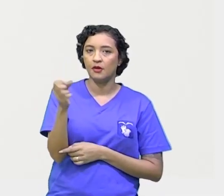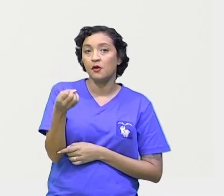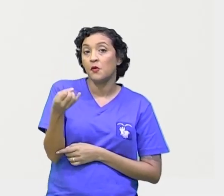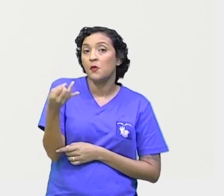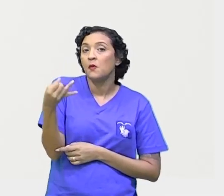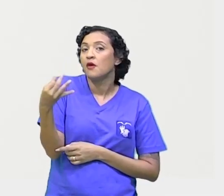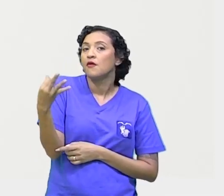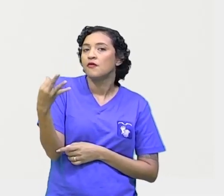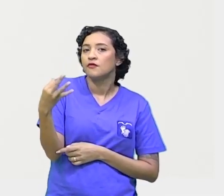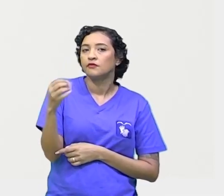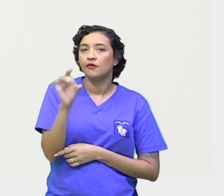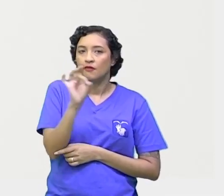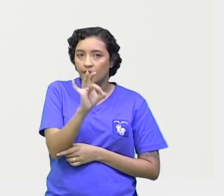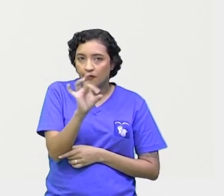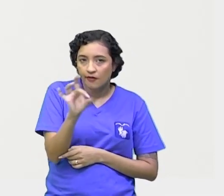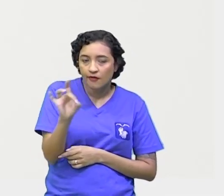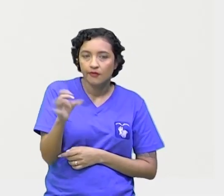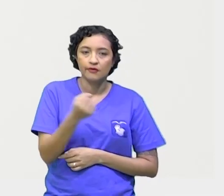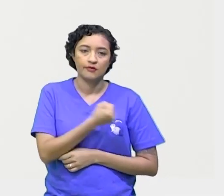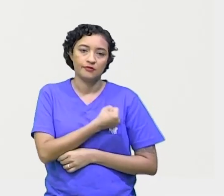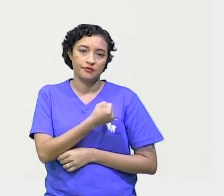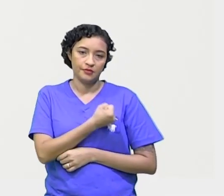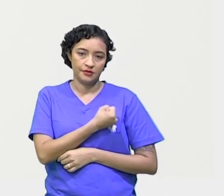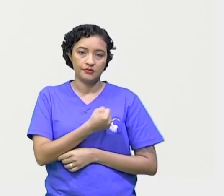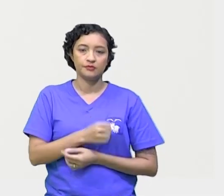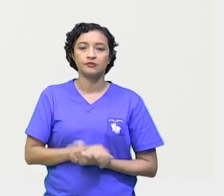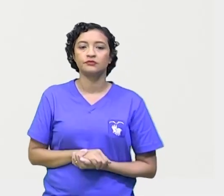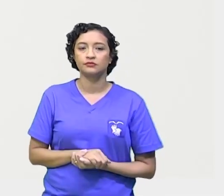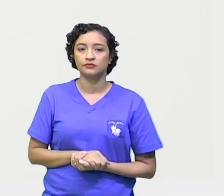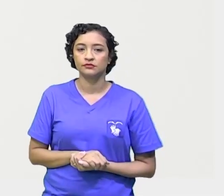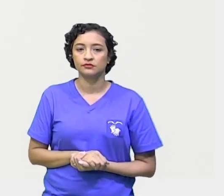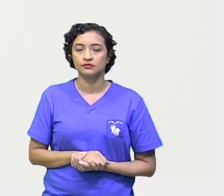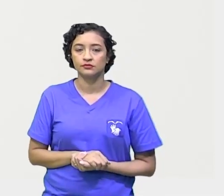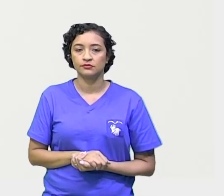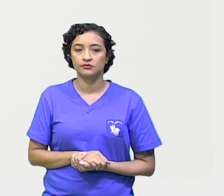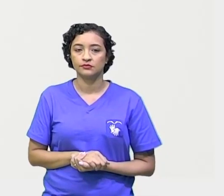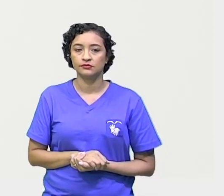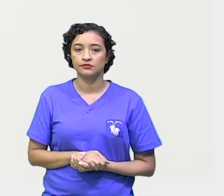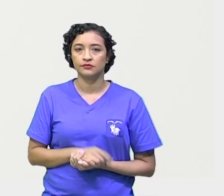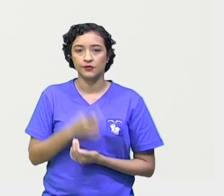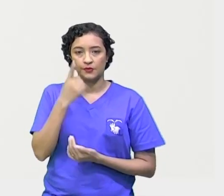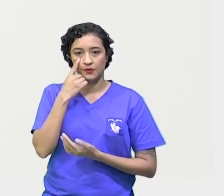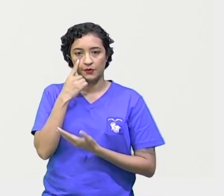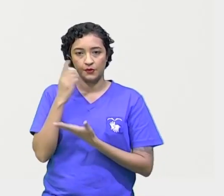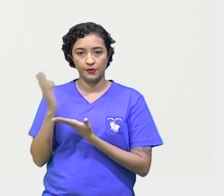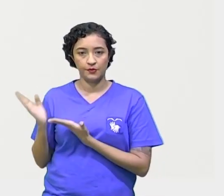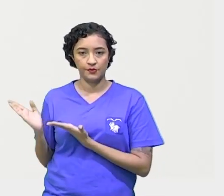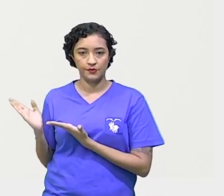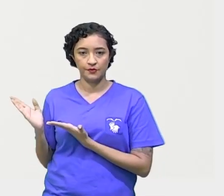lados olha aí ó 33 e três depois o maior lado